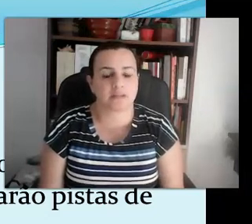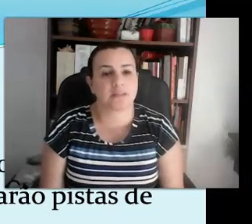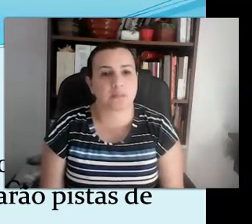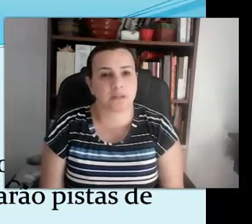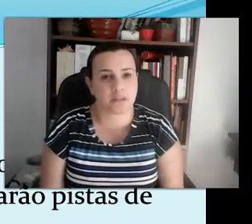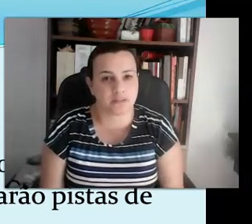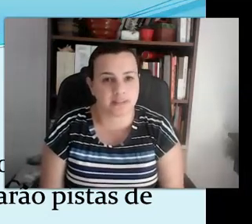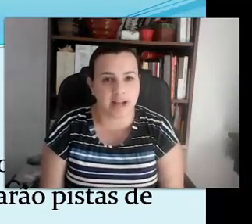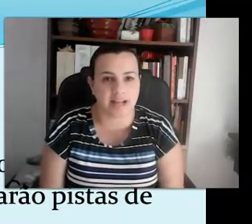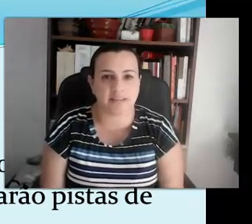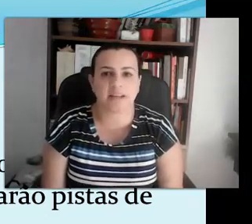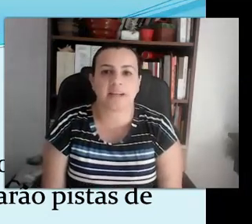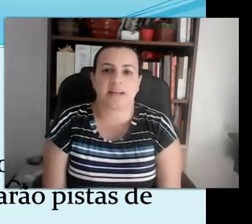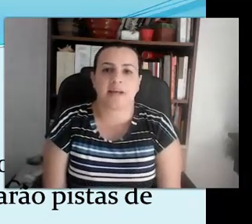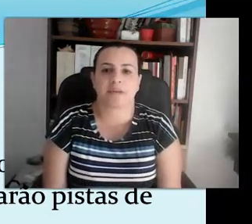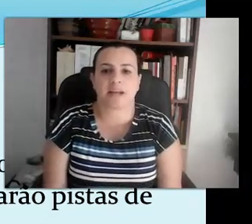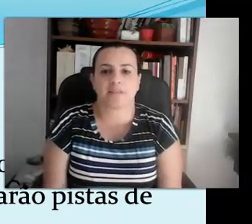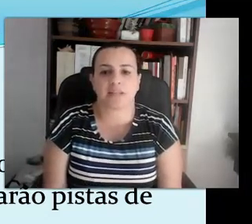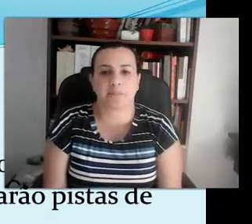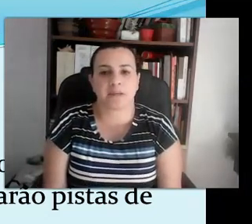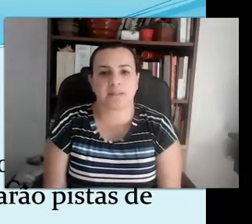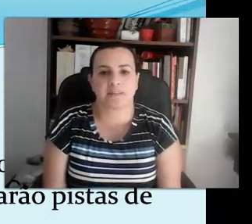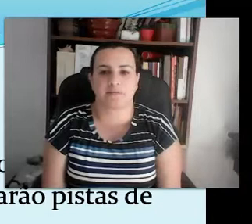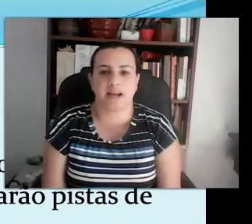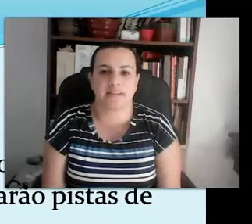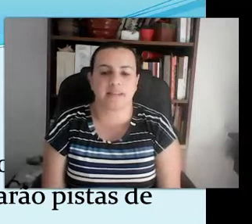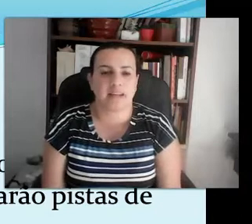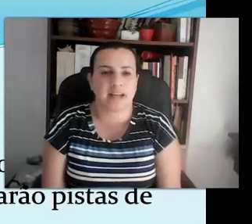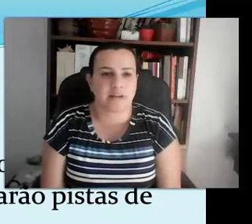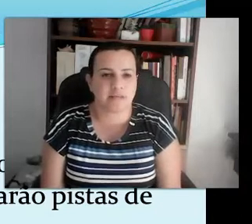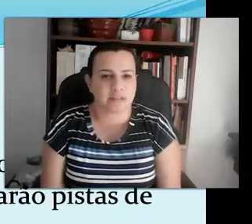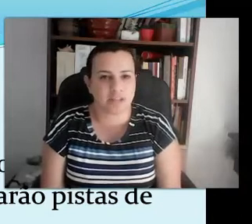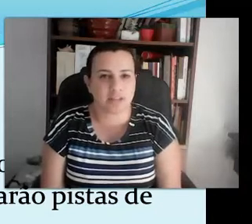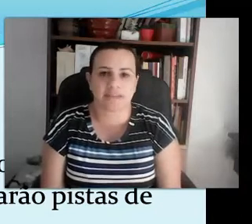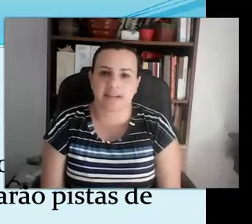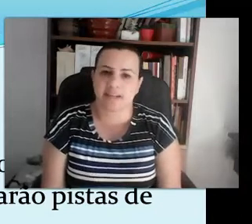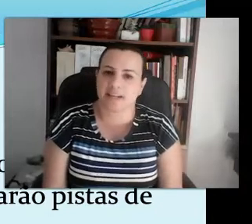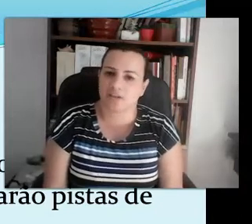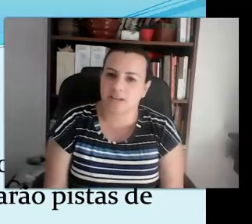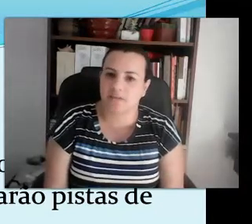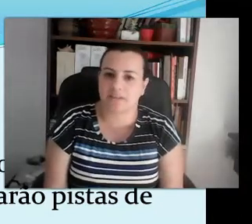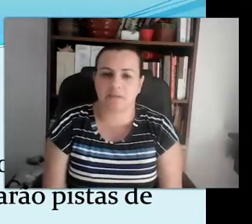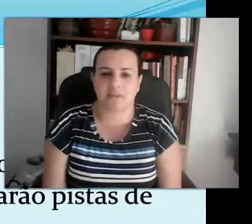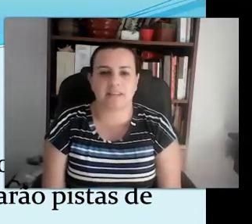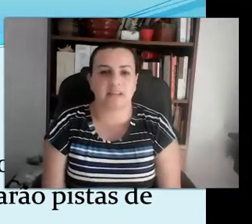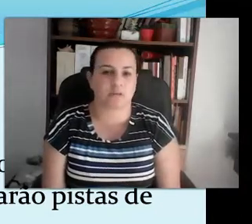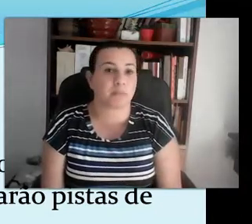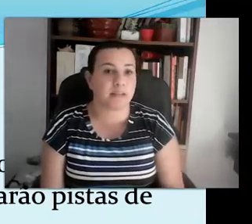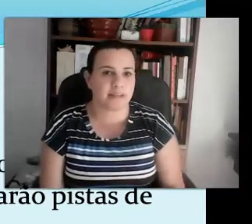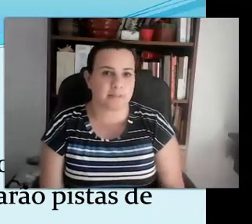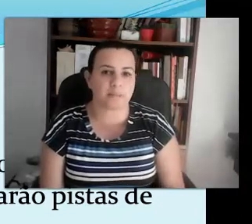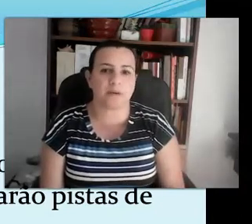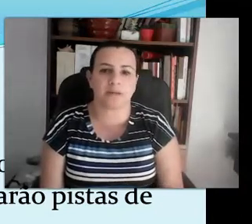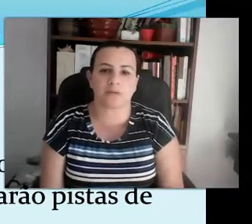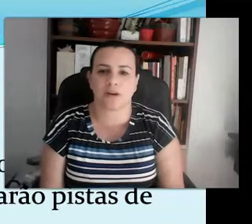atento à questão das expressões faciais, né? Porque elas vão dar pistas se a frase é afirmativa, se ela é negativa, se é uma frase neutra.